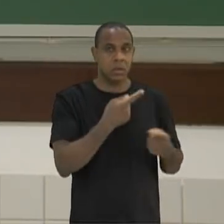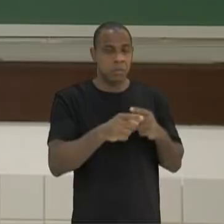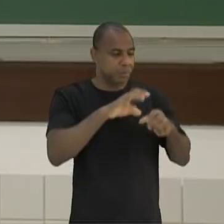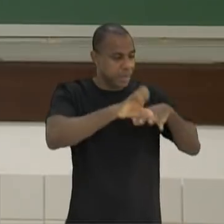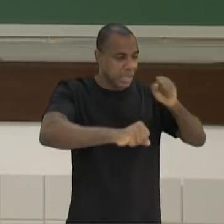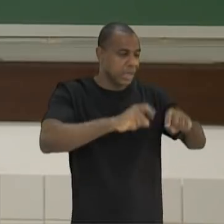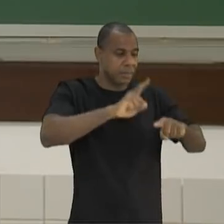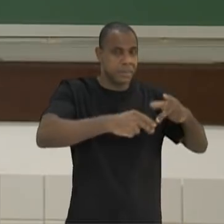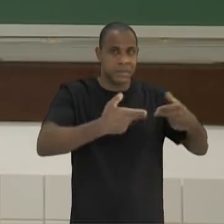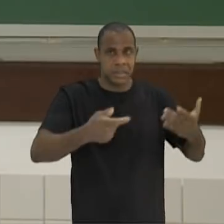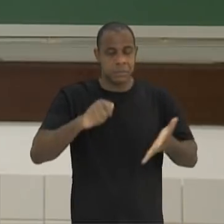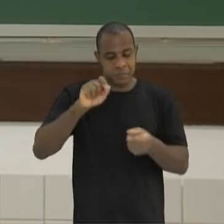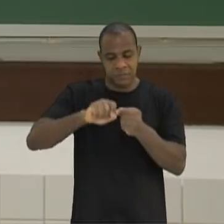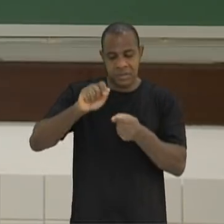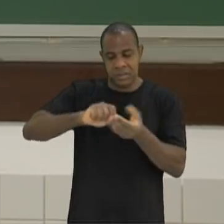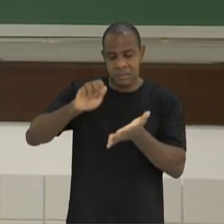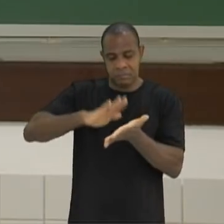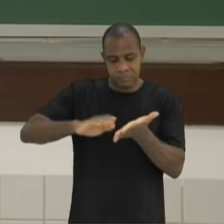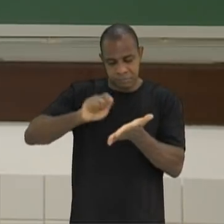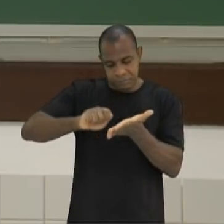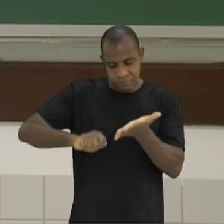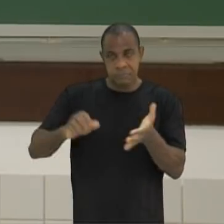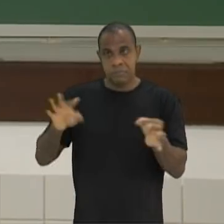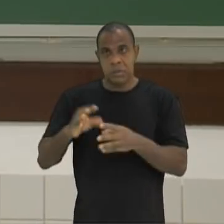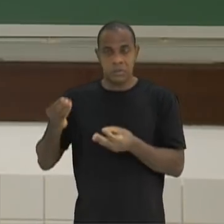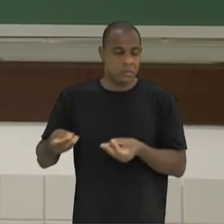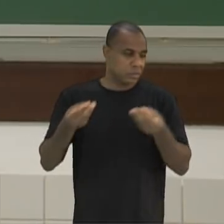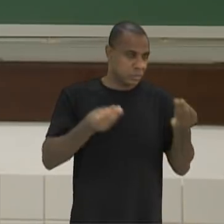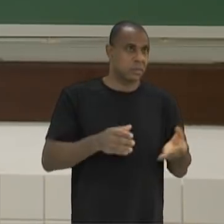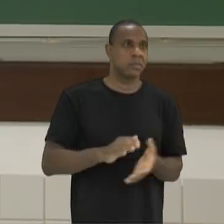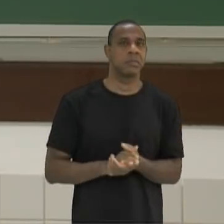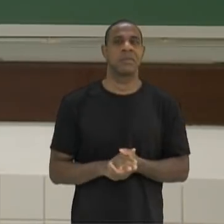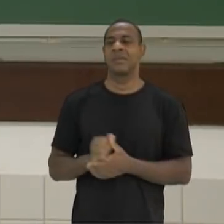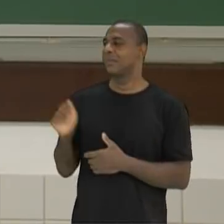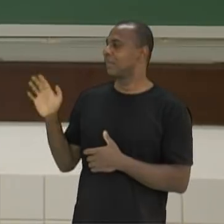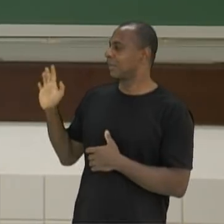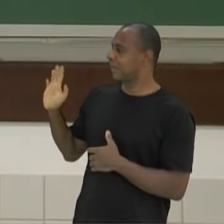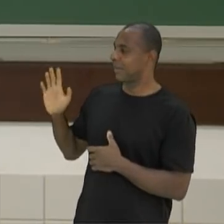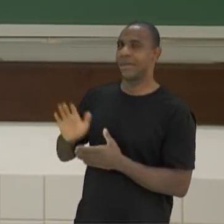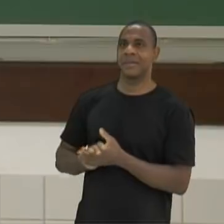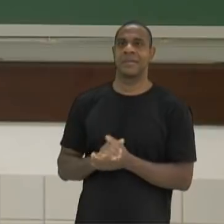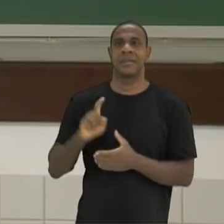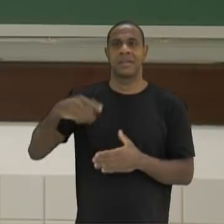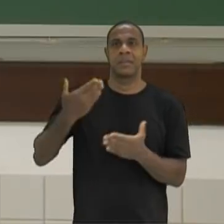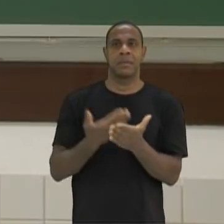no vocabulário e a gente se vê na próxima aula, ok? Bye, Val. Bye.